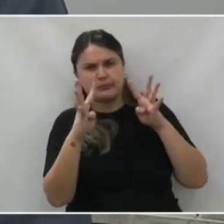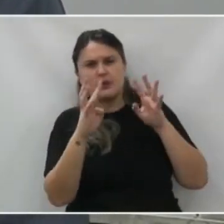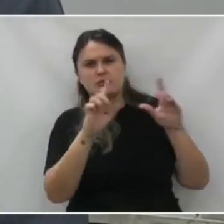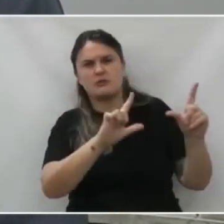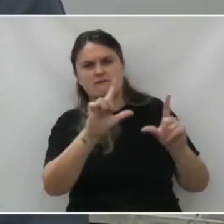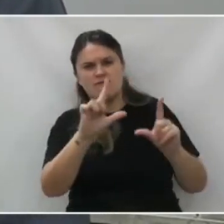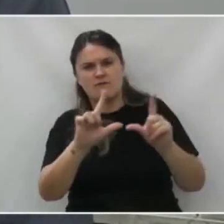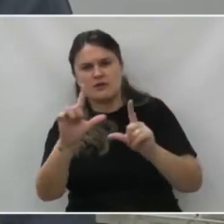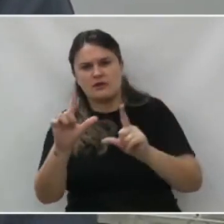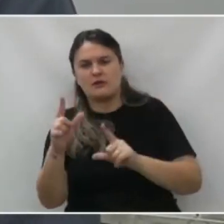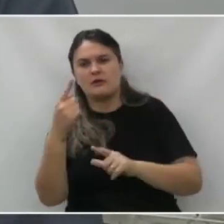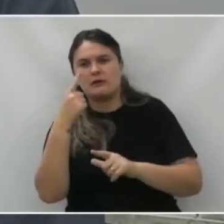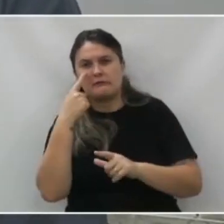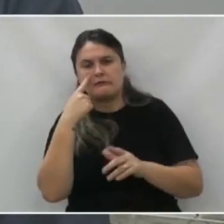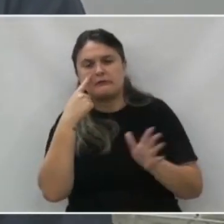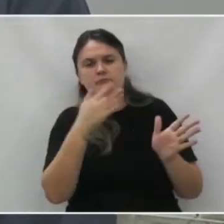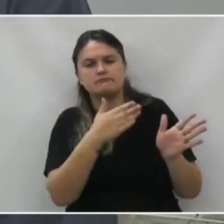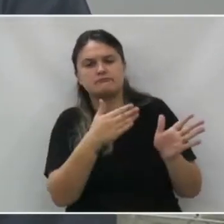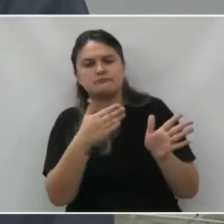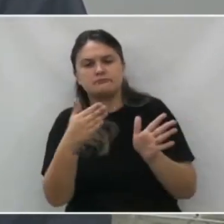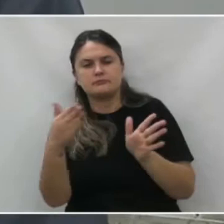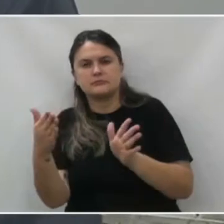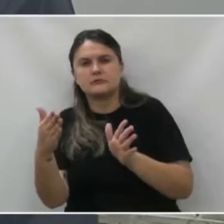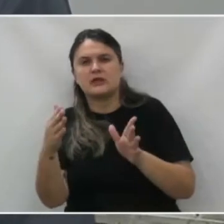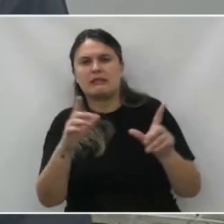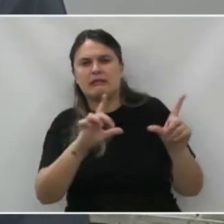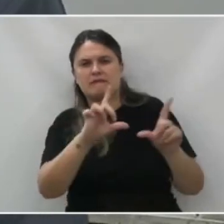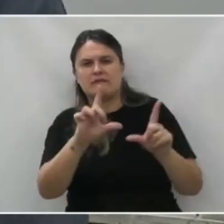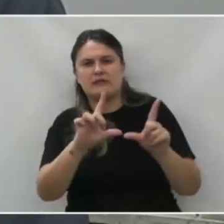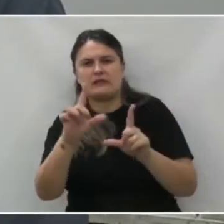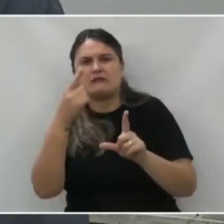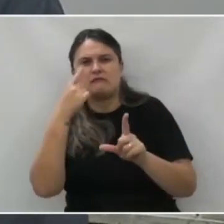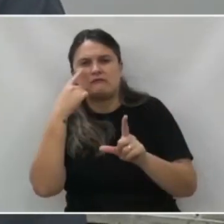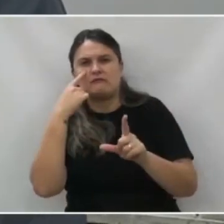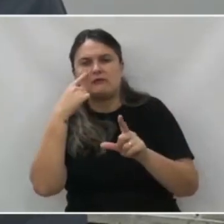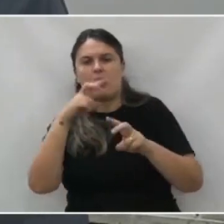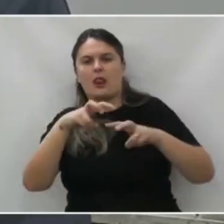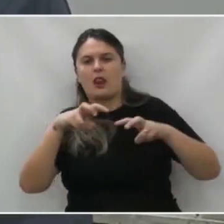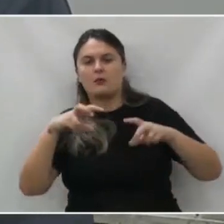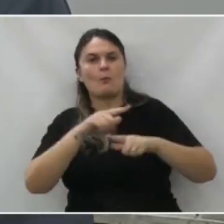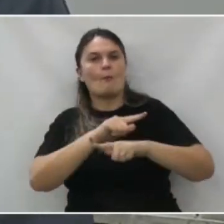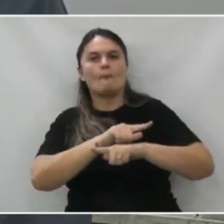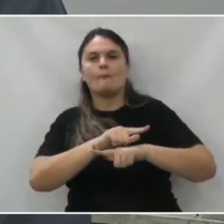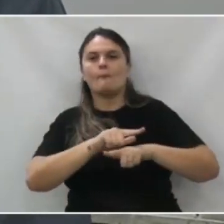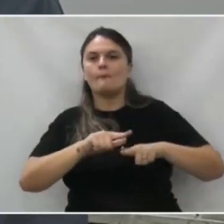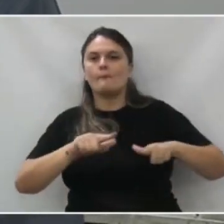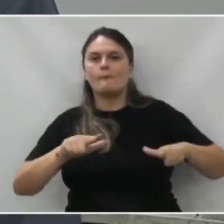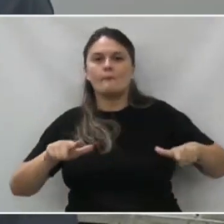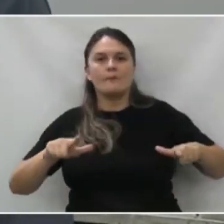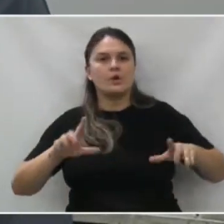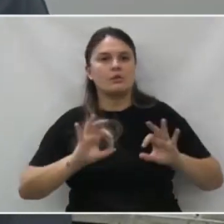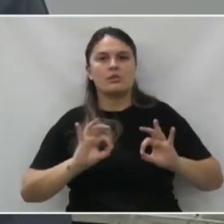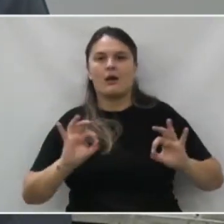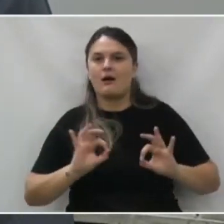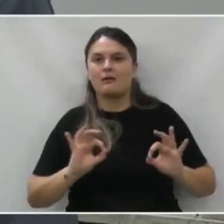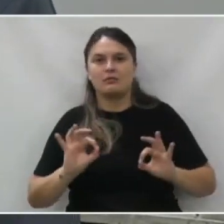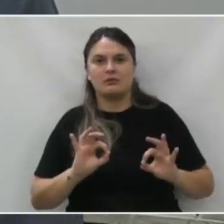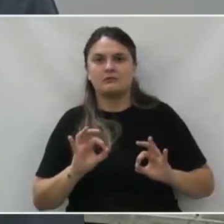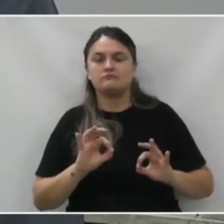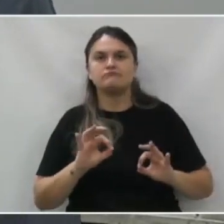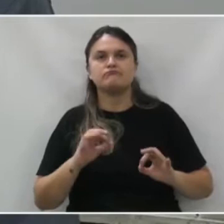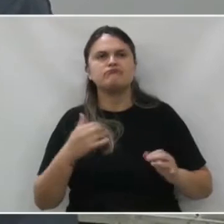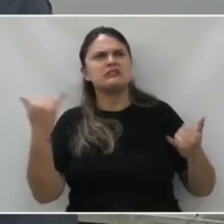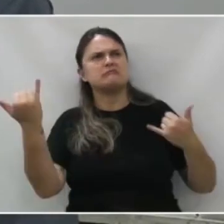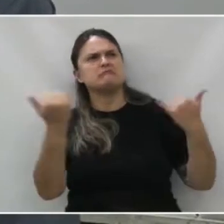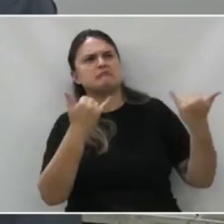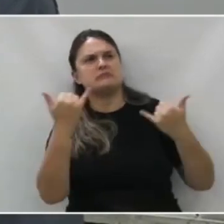de TV, realmente programas, inclusive sem auditório, né? Já começou desde ontem, tive a informação